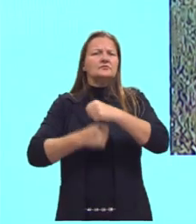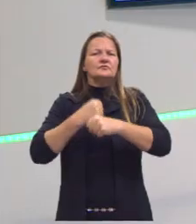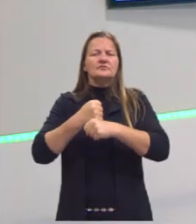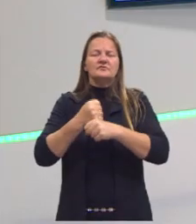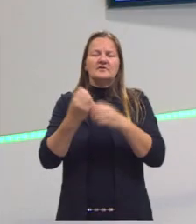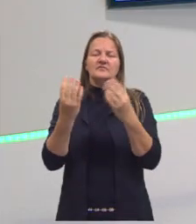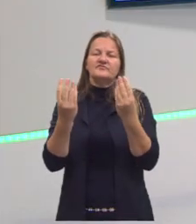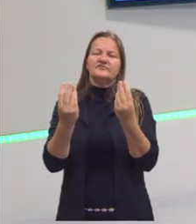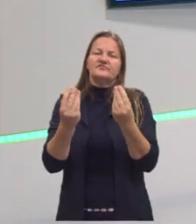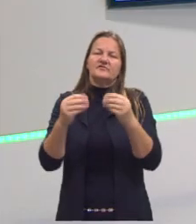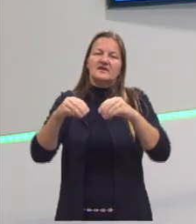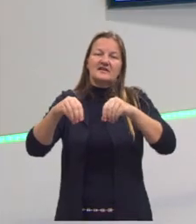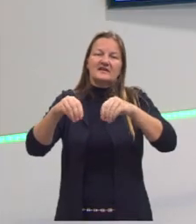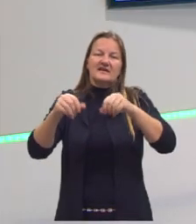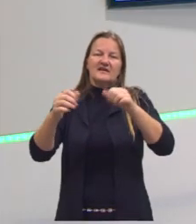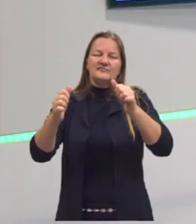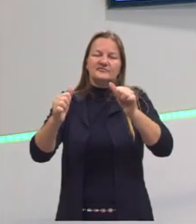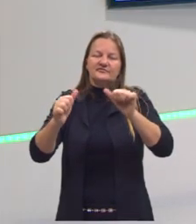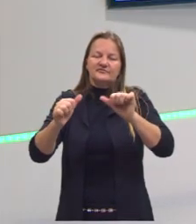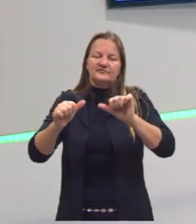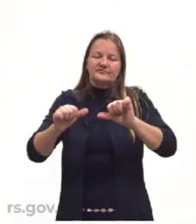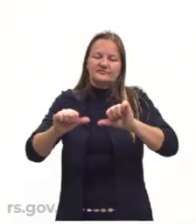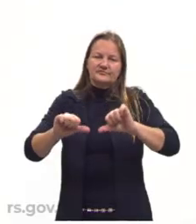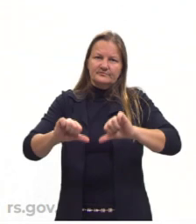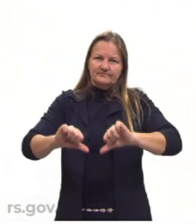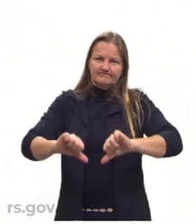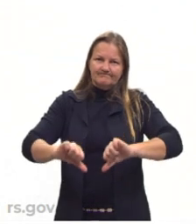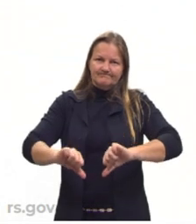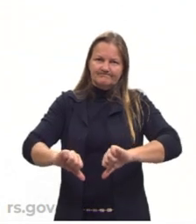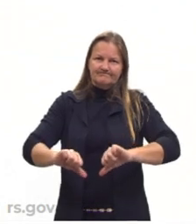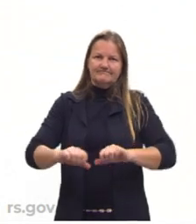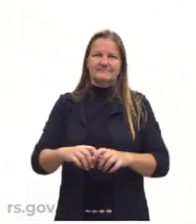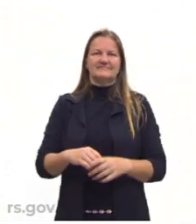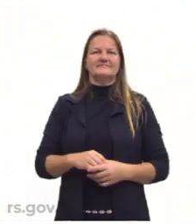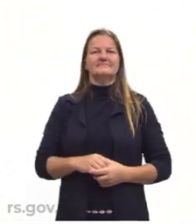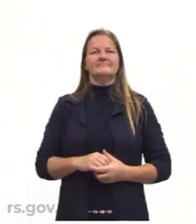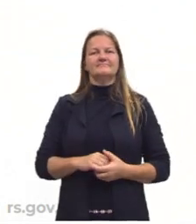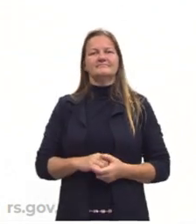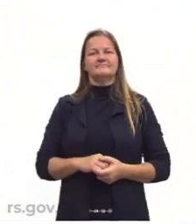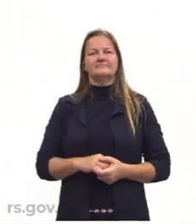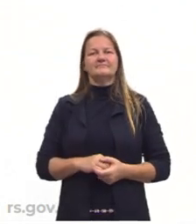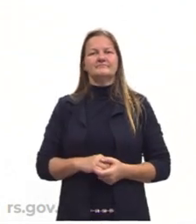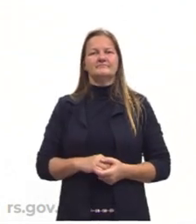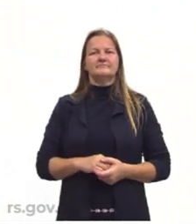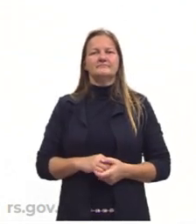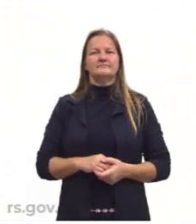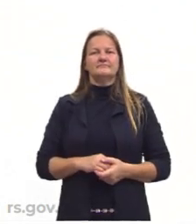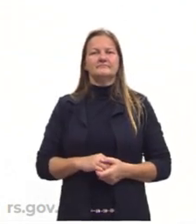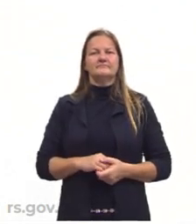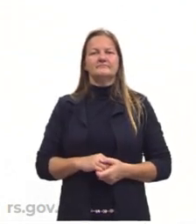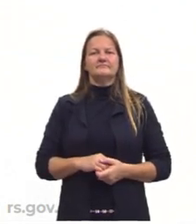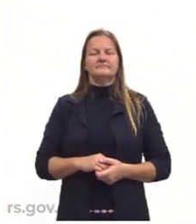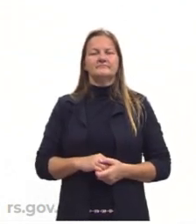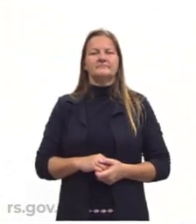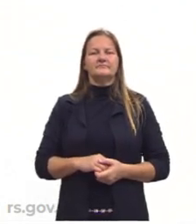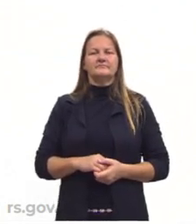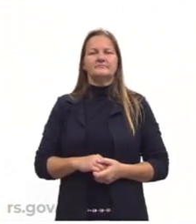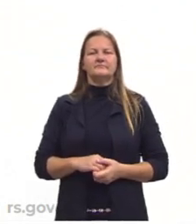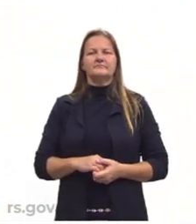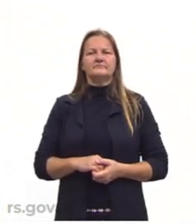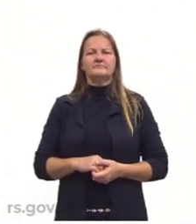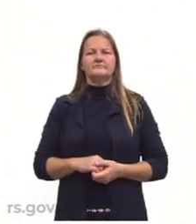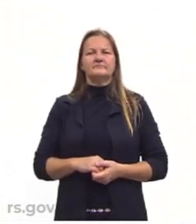baixar a fertilidade né então tu vai já vai ter que Possivelmente entrar com alguma outra forma aí